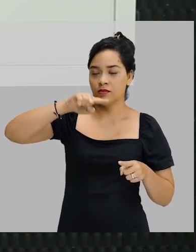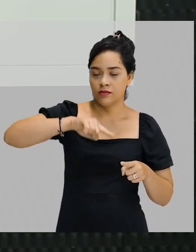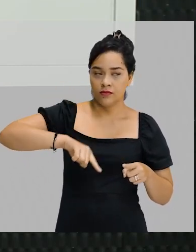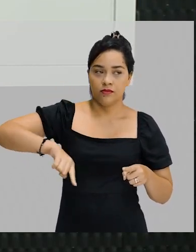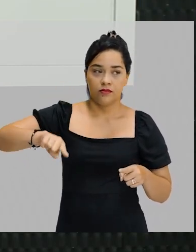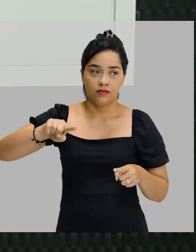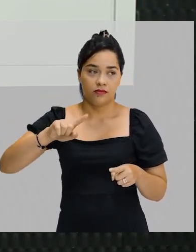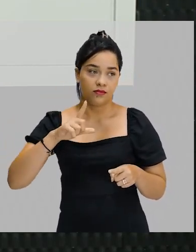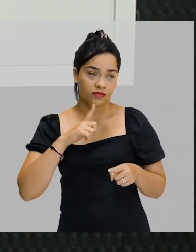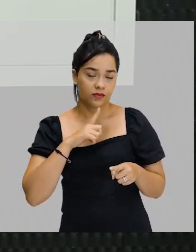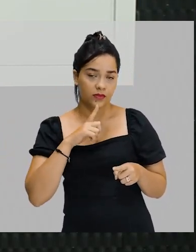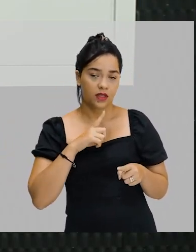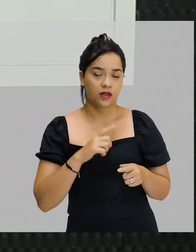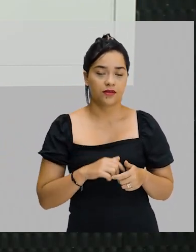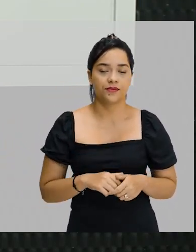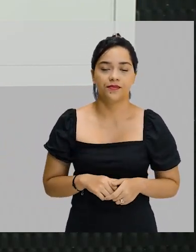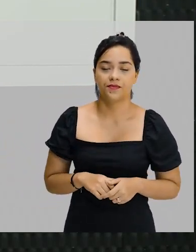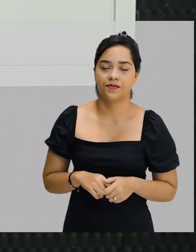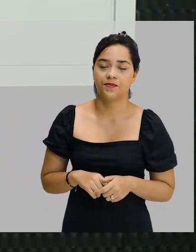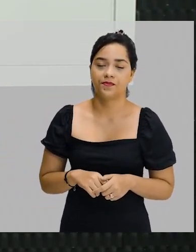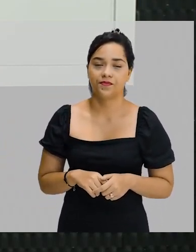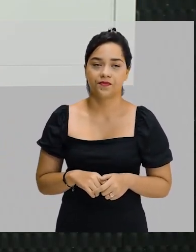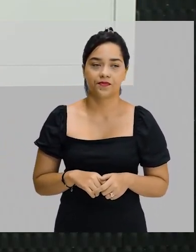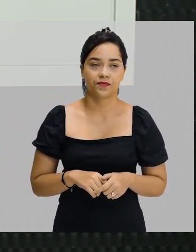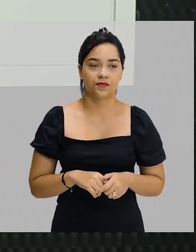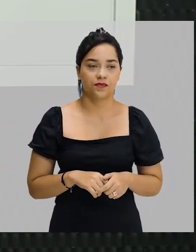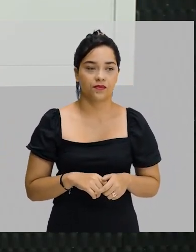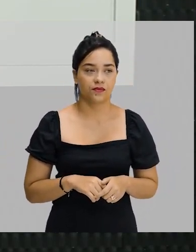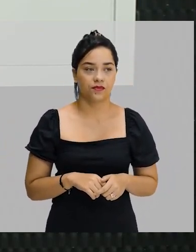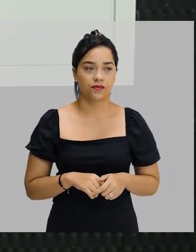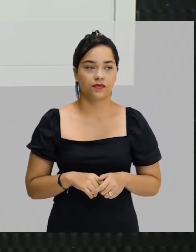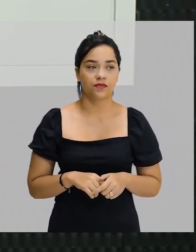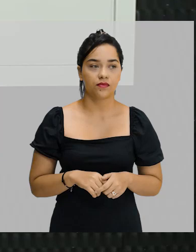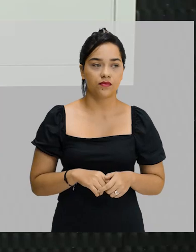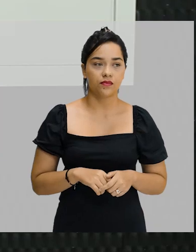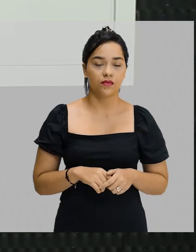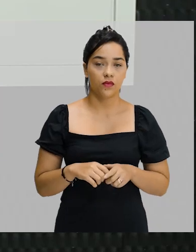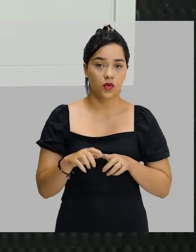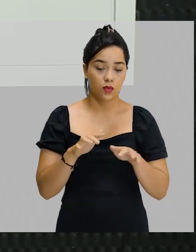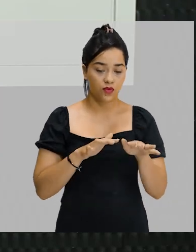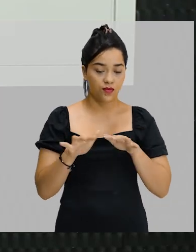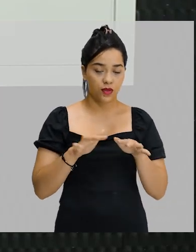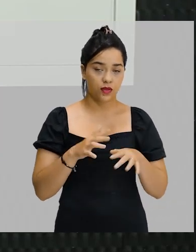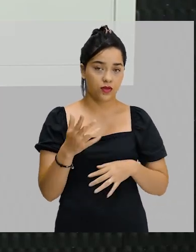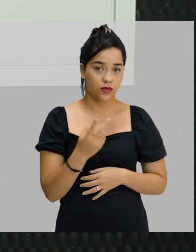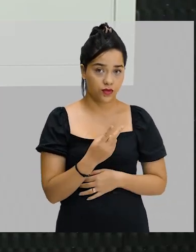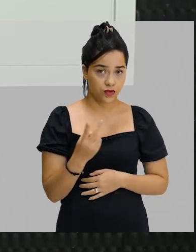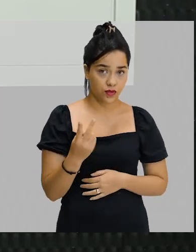ela faça aqui, né, um movimento entre esses pontos.